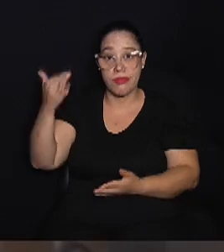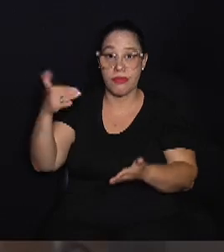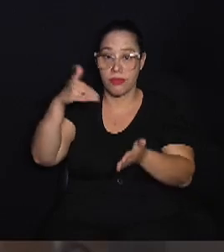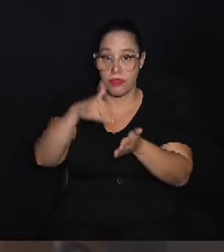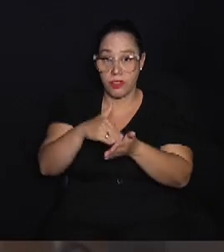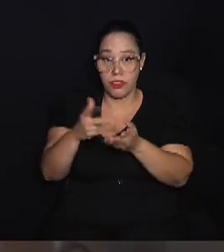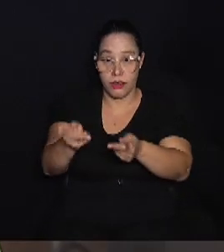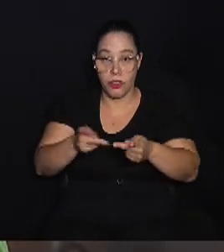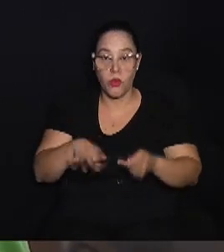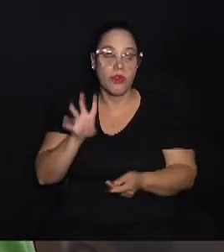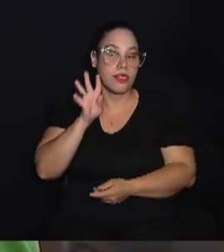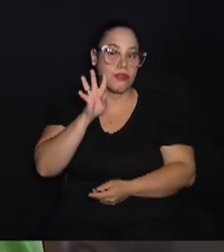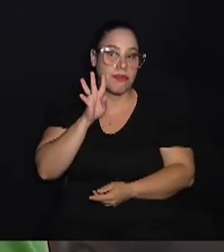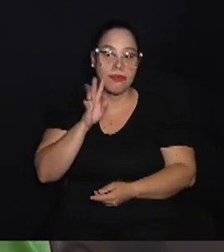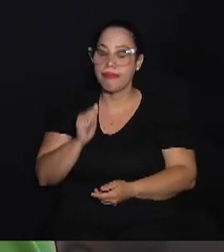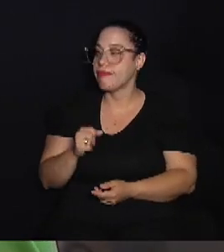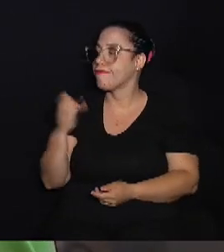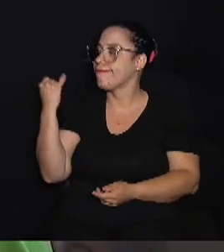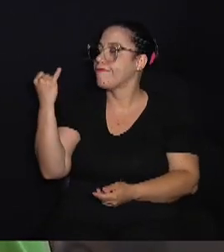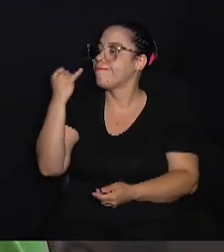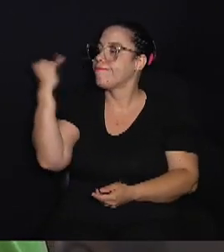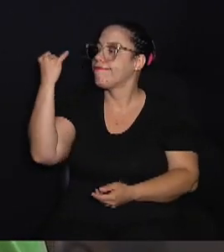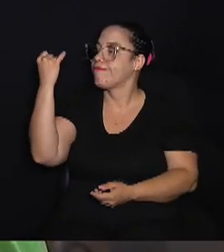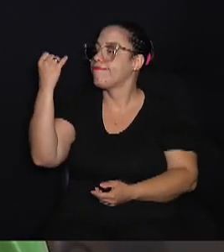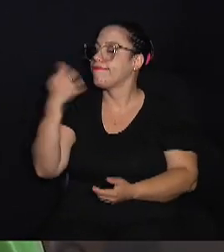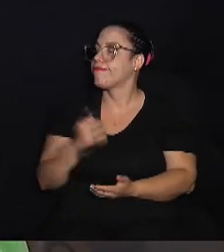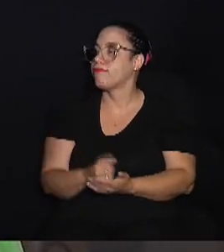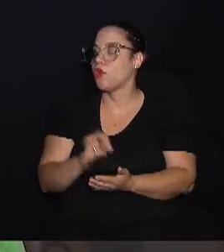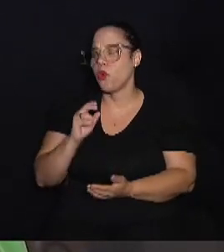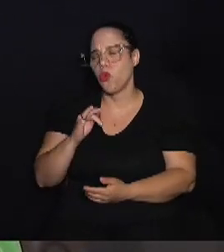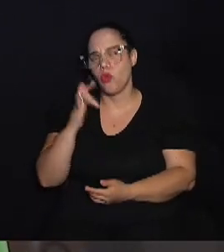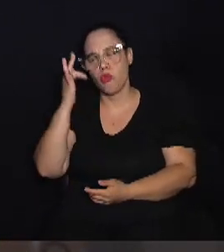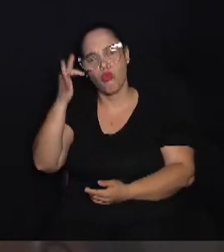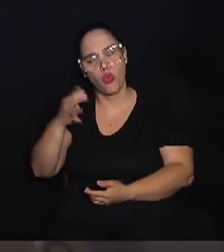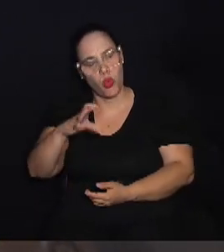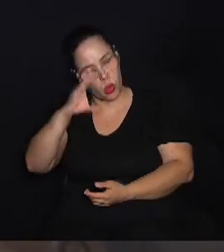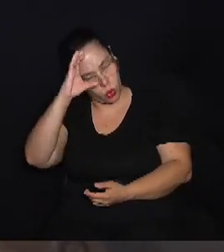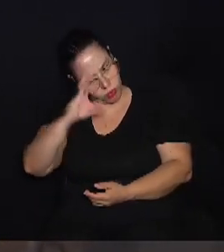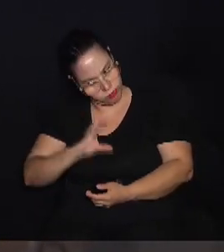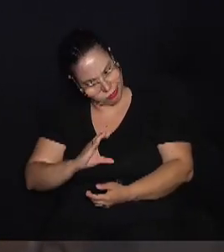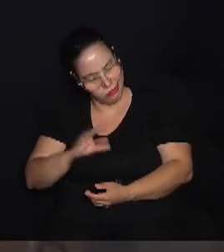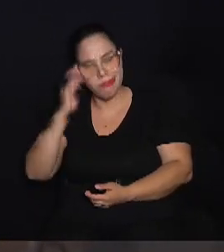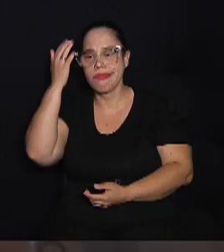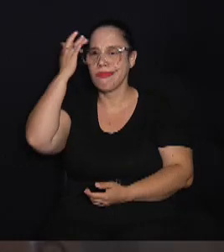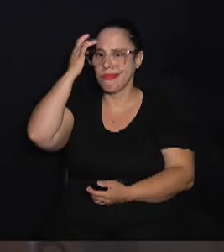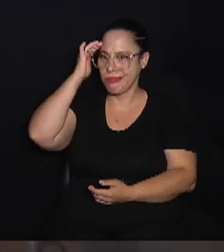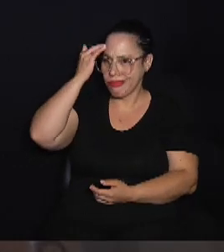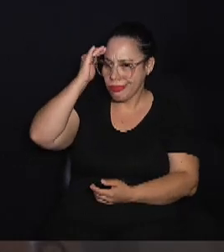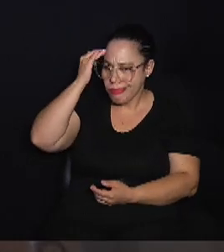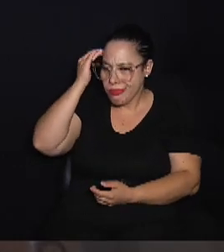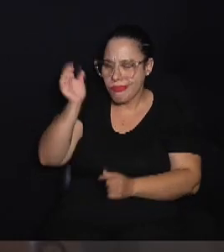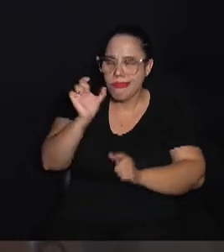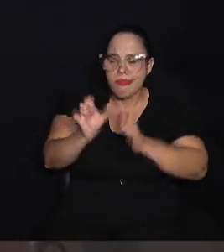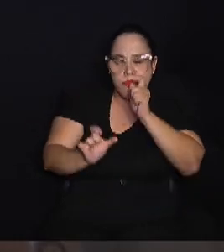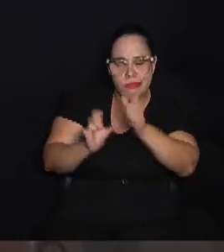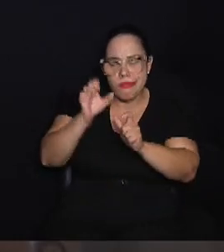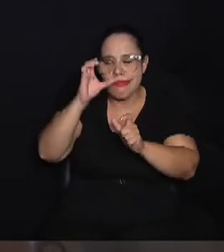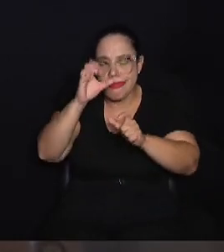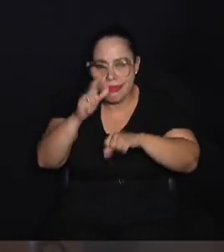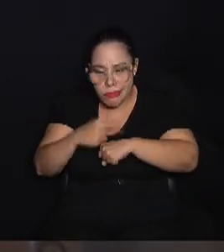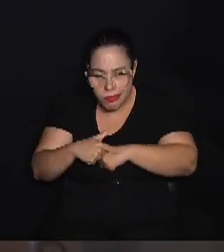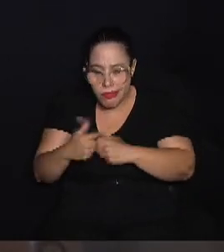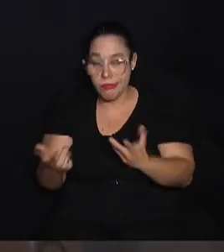um convite bem legal. Importante também para formar aí futuros cidadãos. Sim, eles têm que entender qual é o papel de cada um dentro